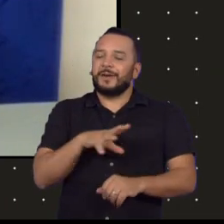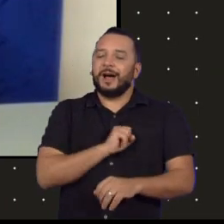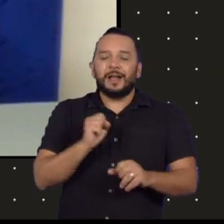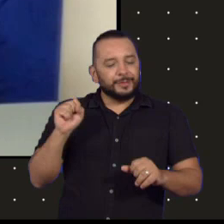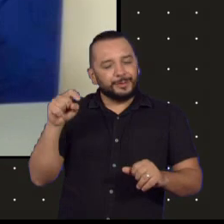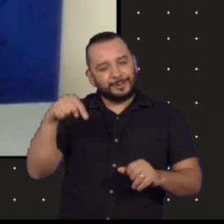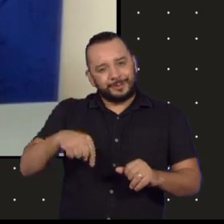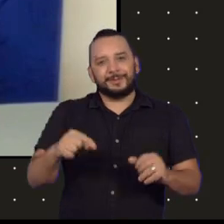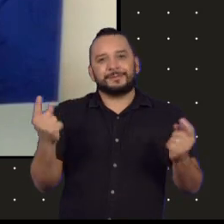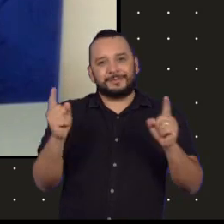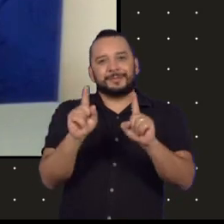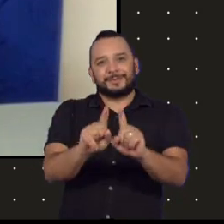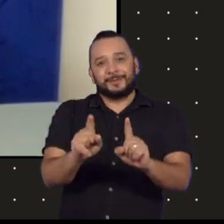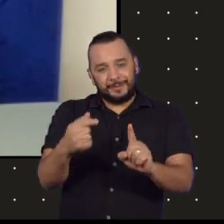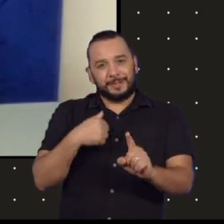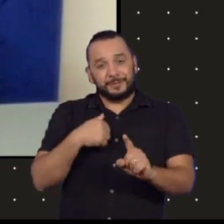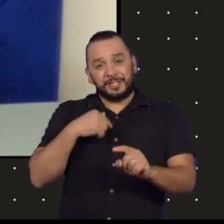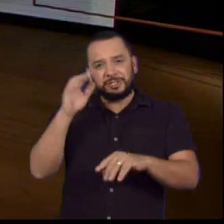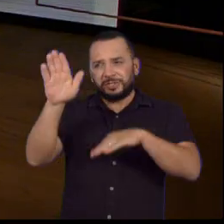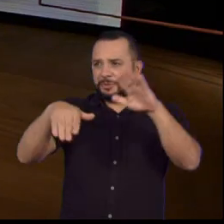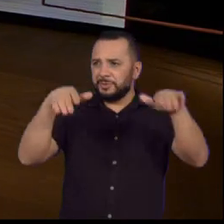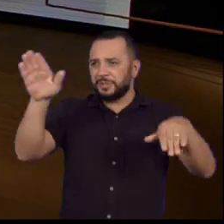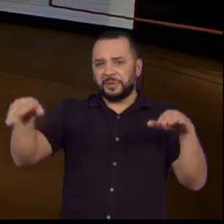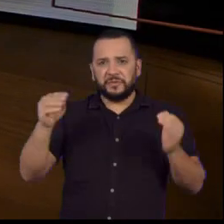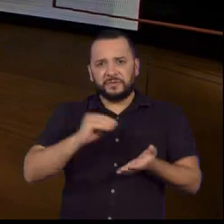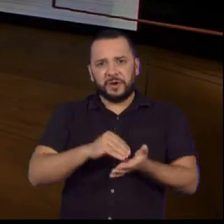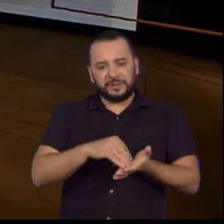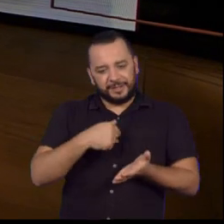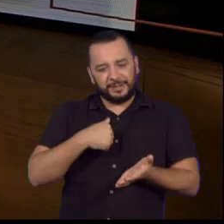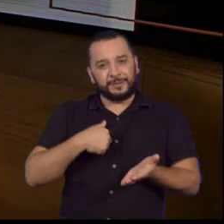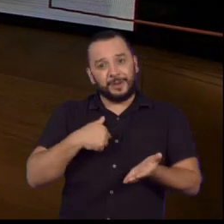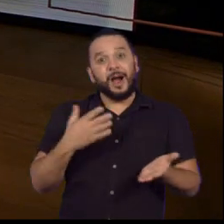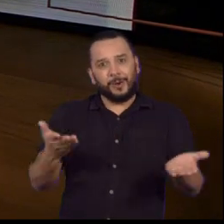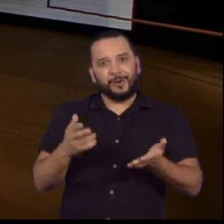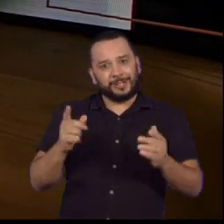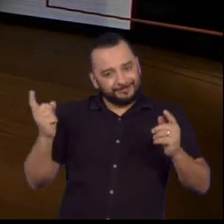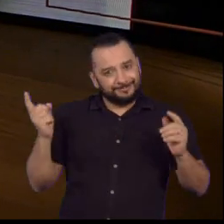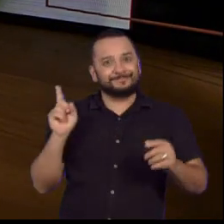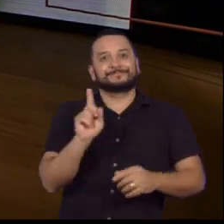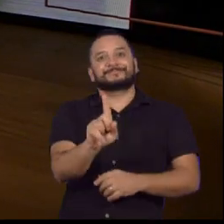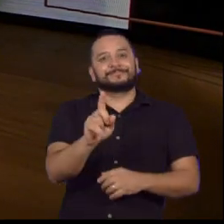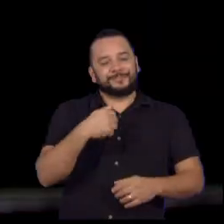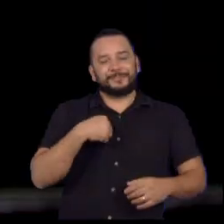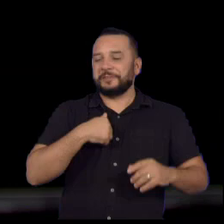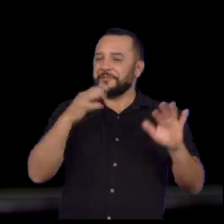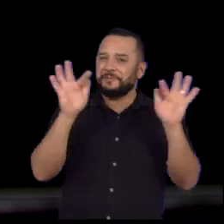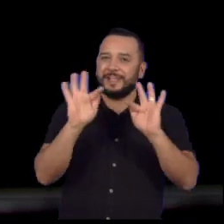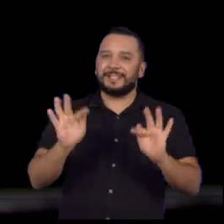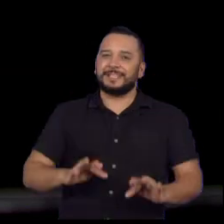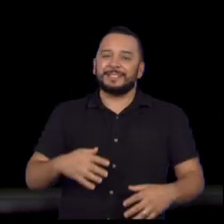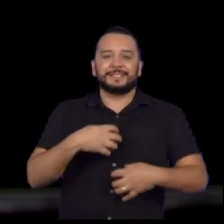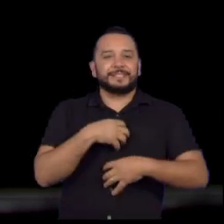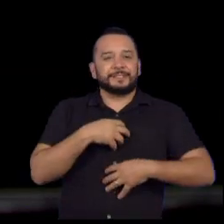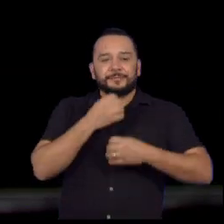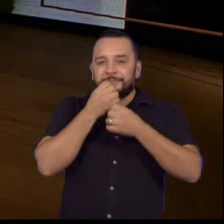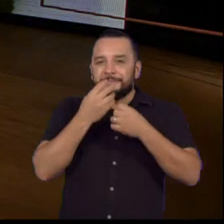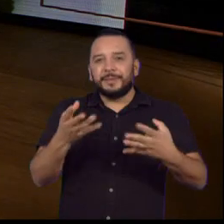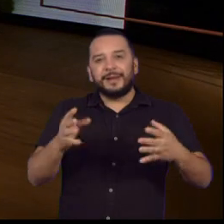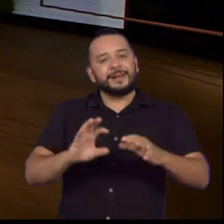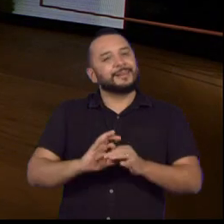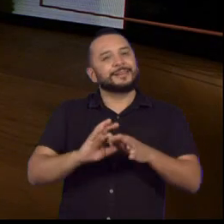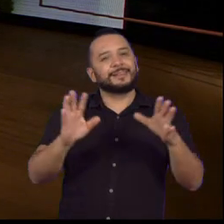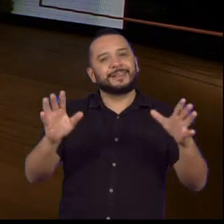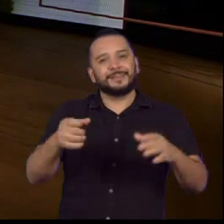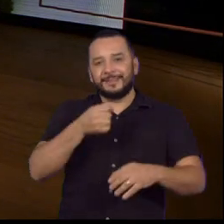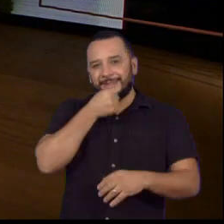então estou muito, muito feliz de estar aqui. Obrigada. Falar de teatro é sempre bom, né? É o lugar onde eu me sinto bem, onde eu me sinto à vontade. E eu